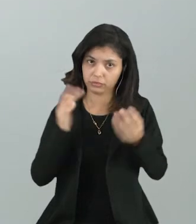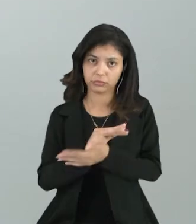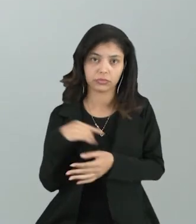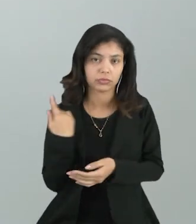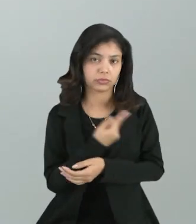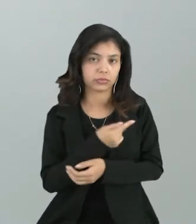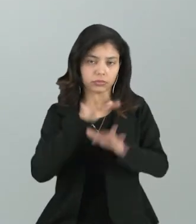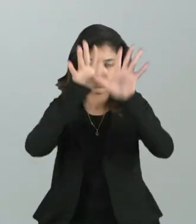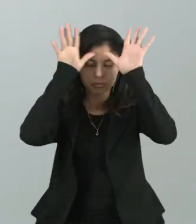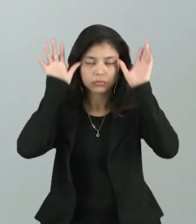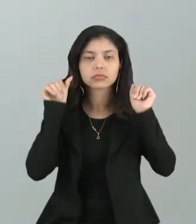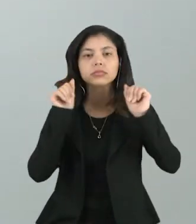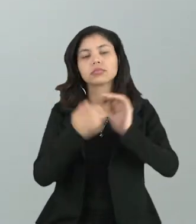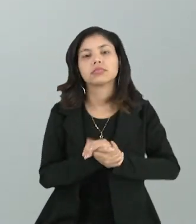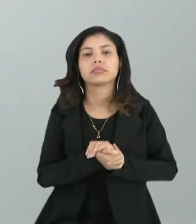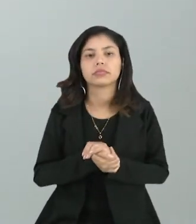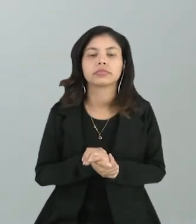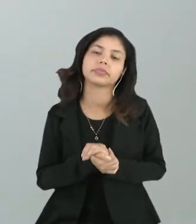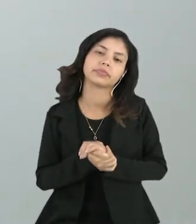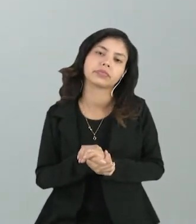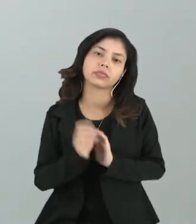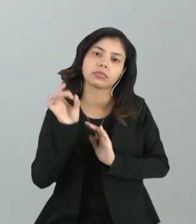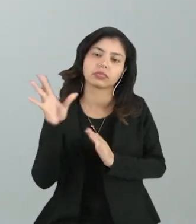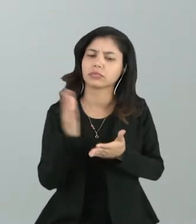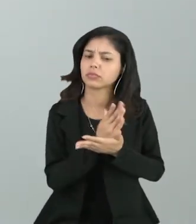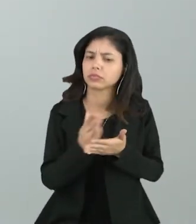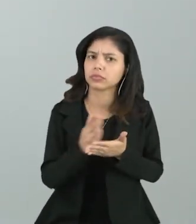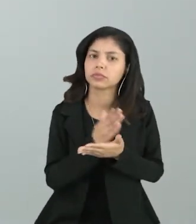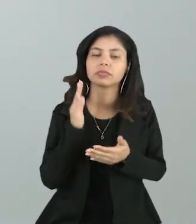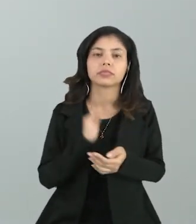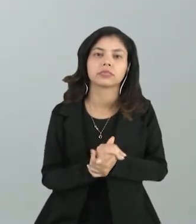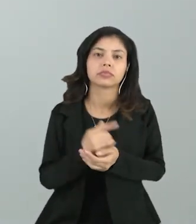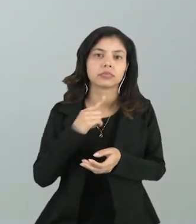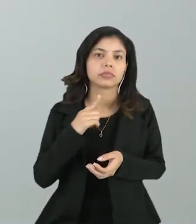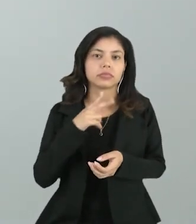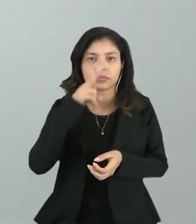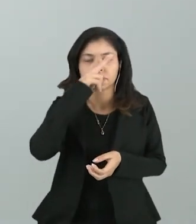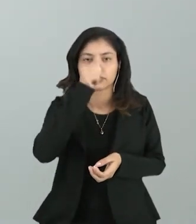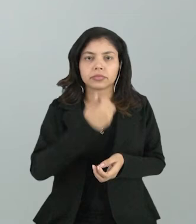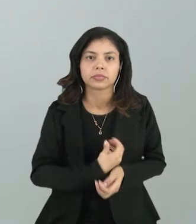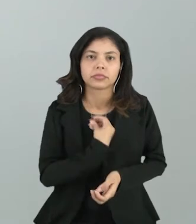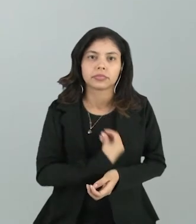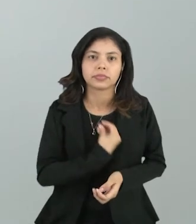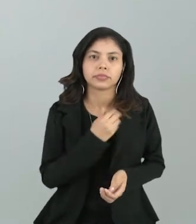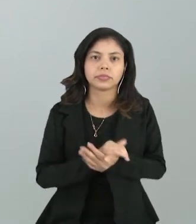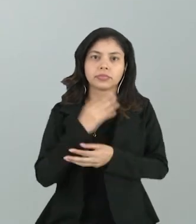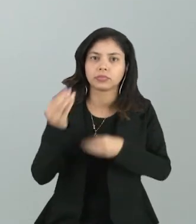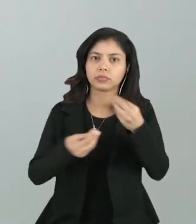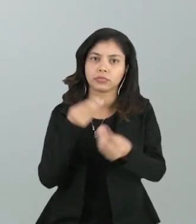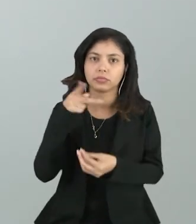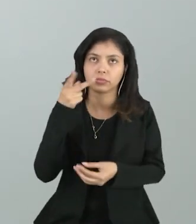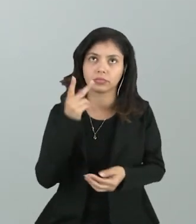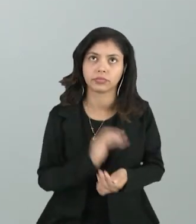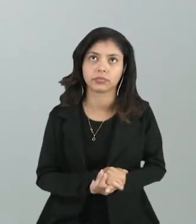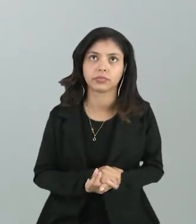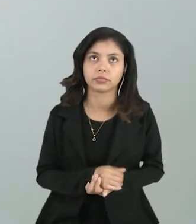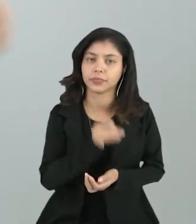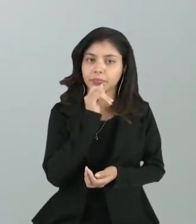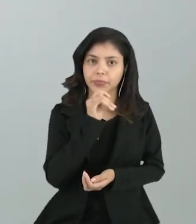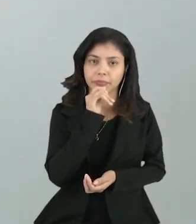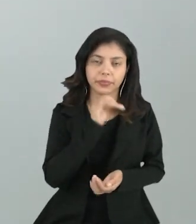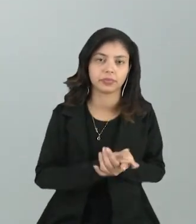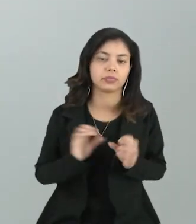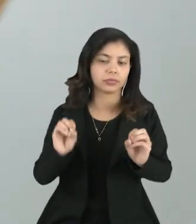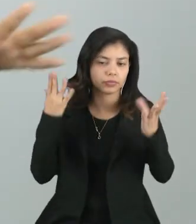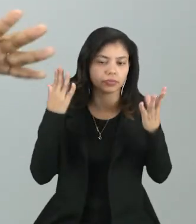do Acre, e aí a gente citou apenas algumas, né, que têm uma forte presença. Como a gente falou, por exemplo,